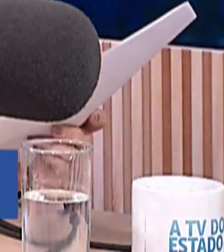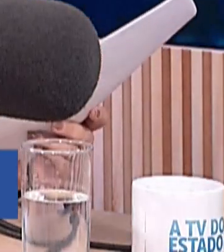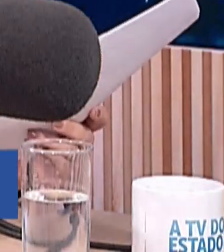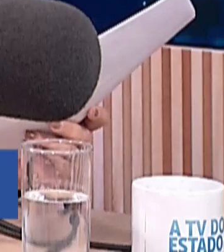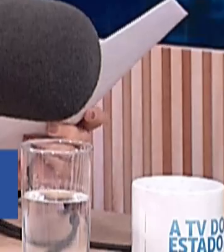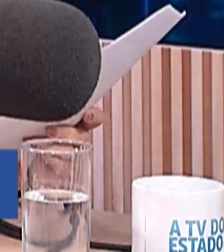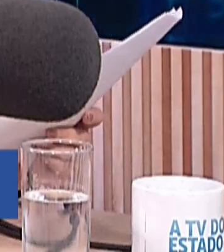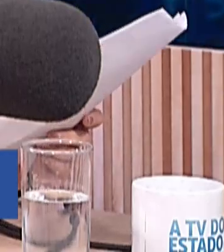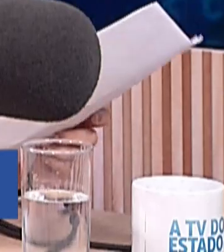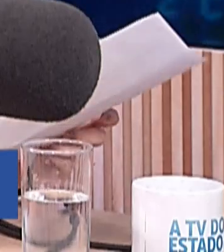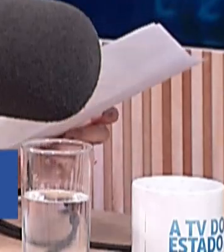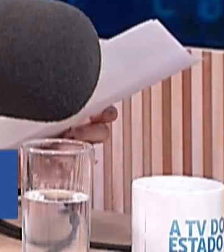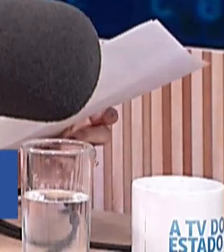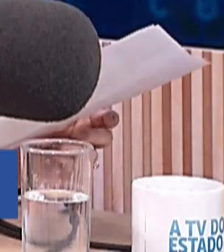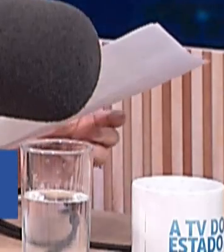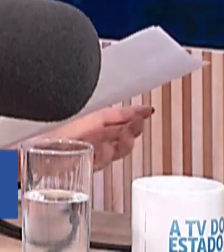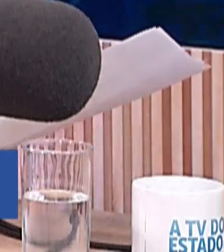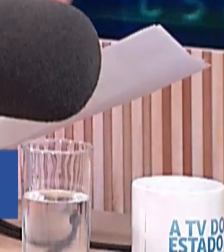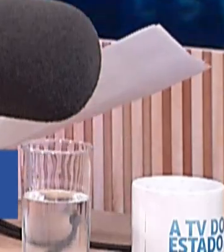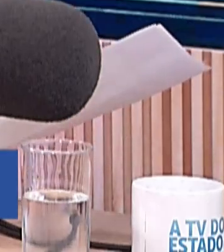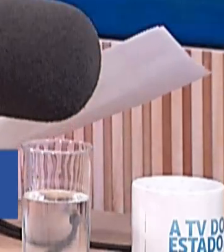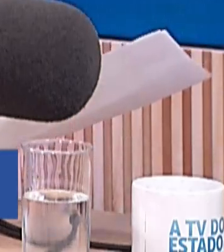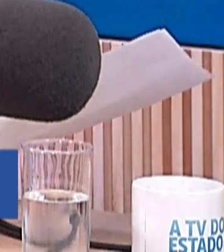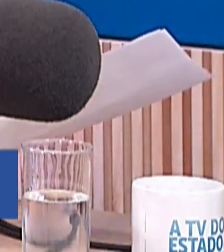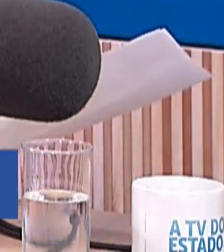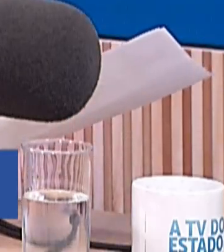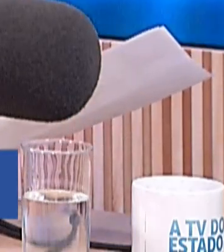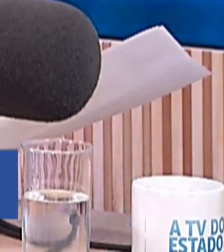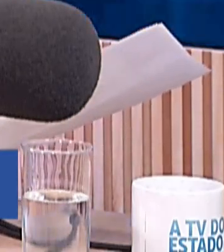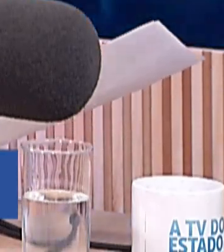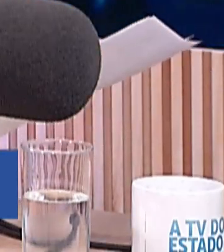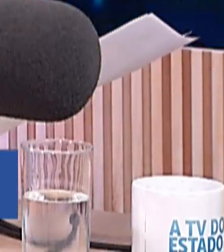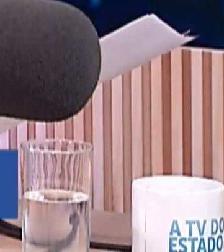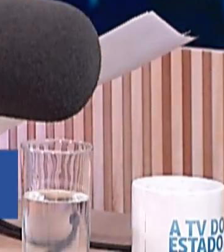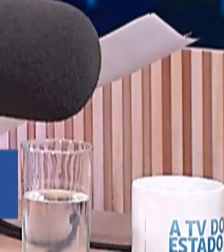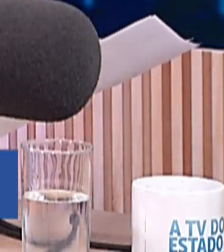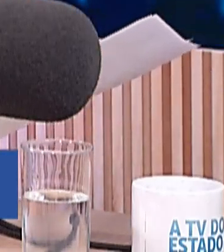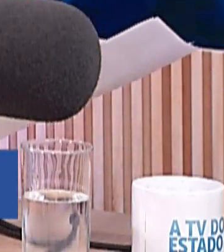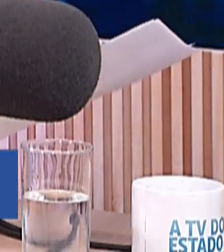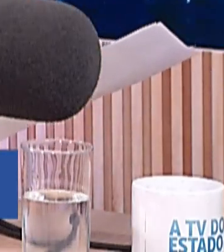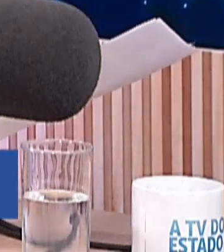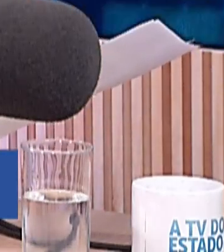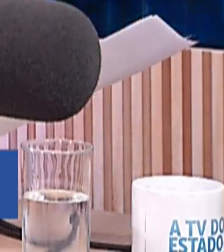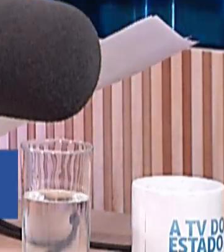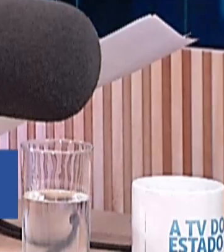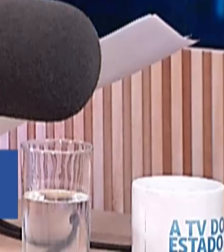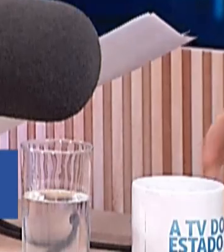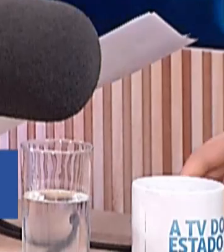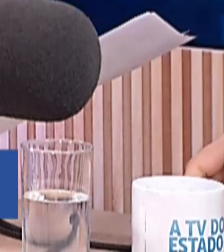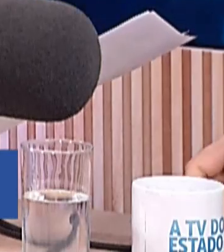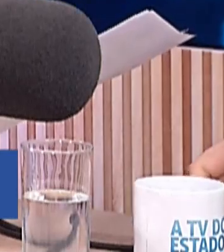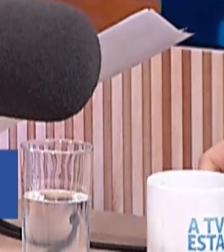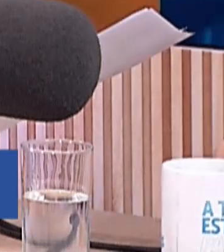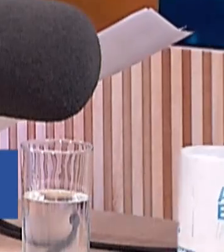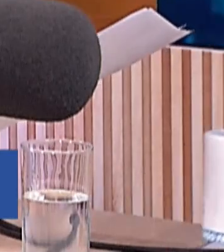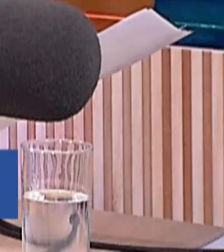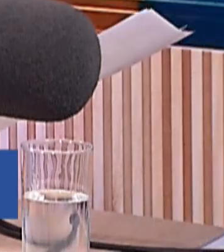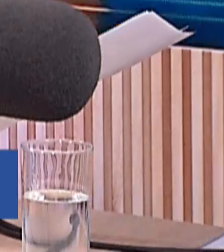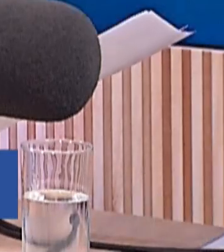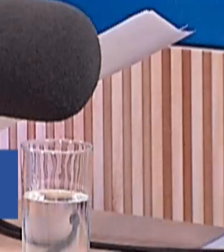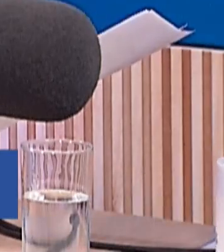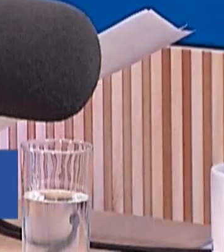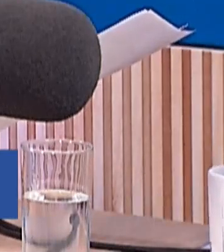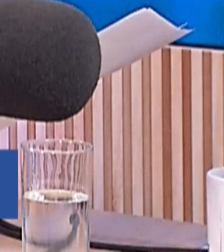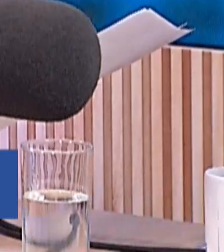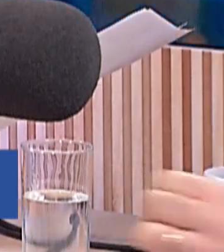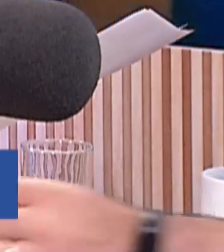bacias do Paraná e do Paraguai, e também foi quando foi elaborada a carta, né, que a Ana Luzia até comentou aqui, que